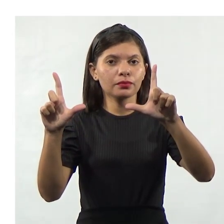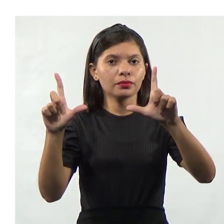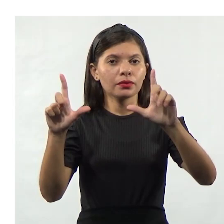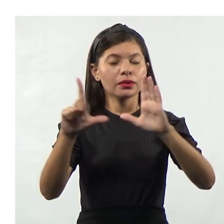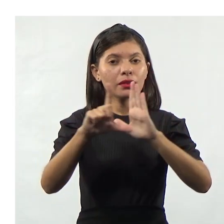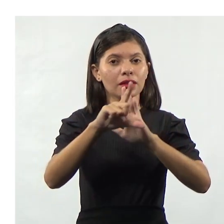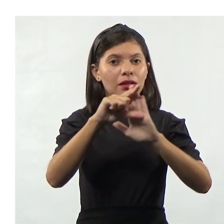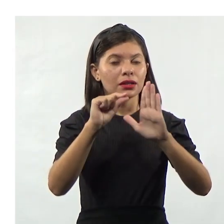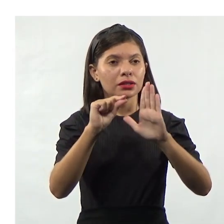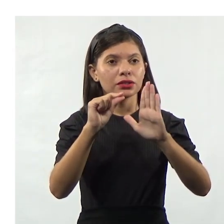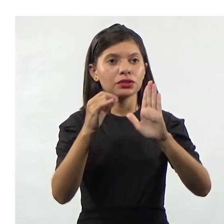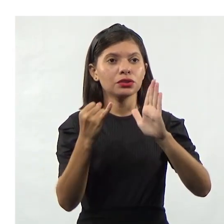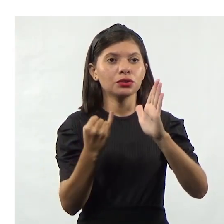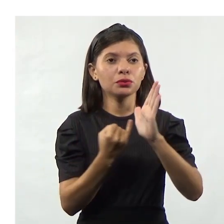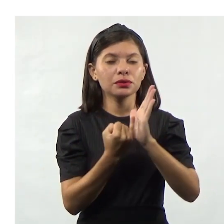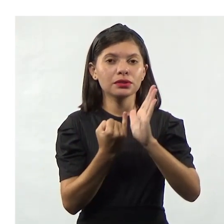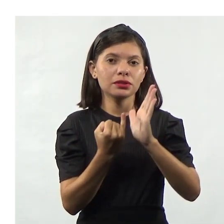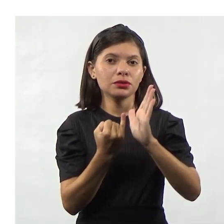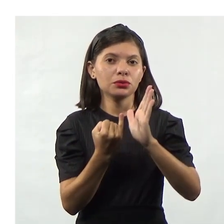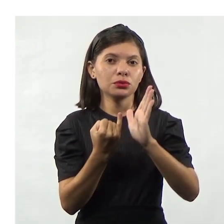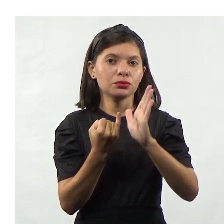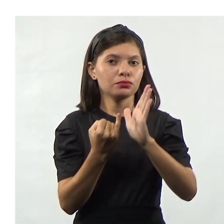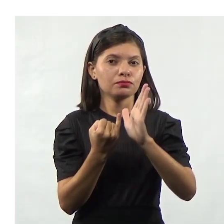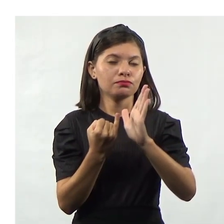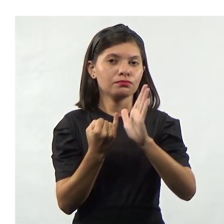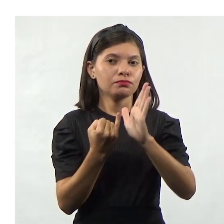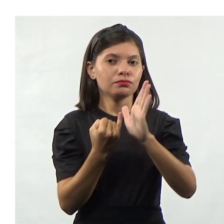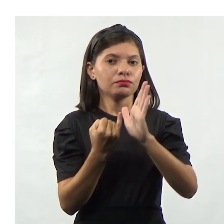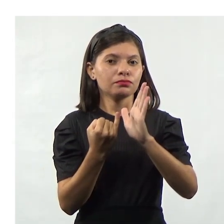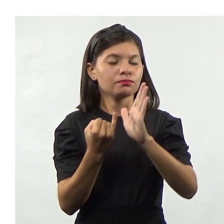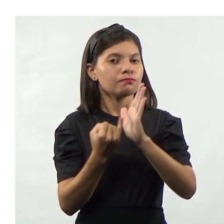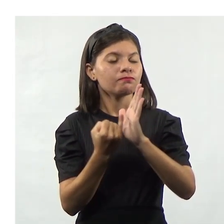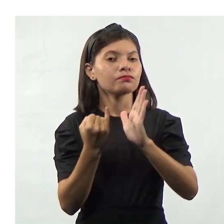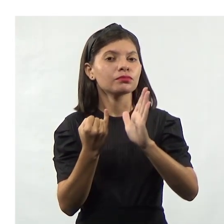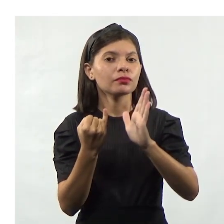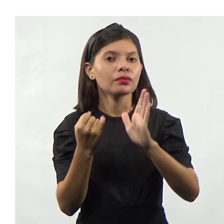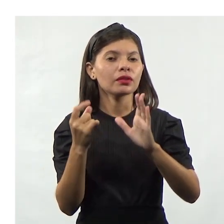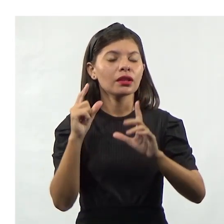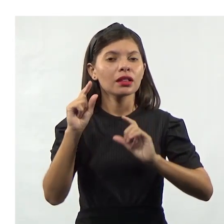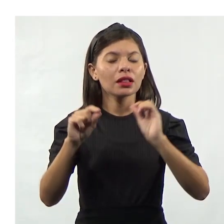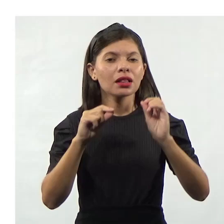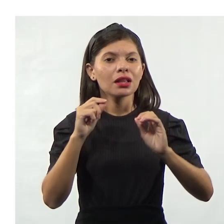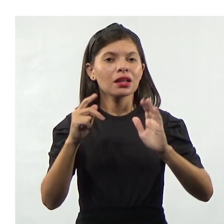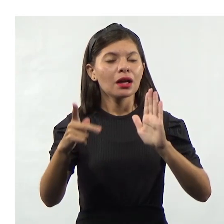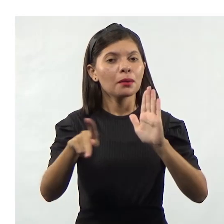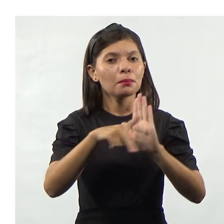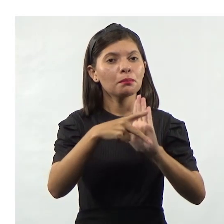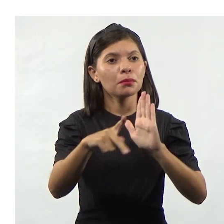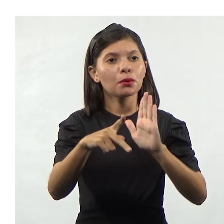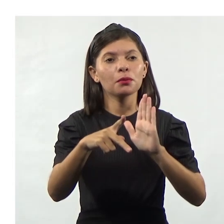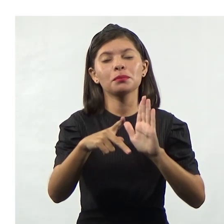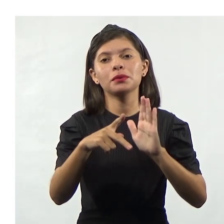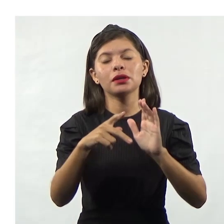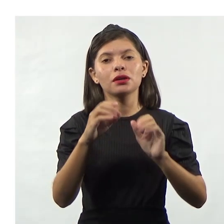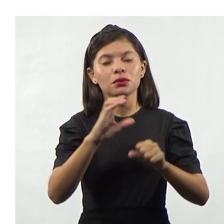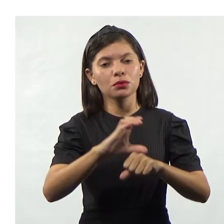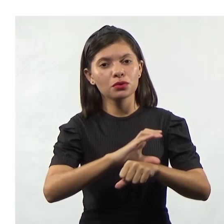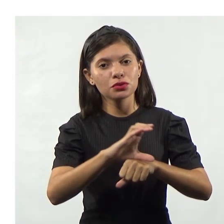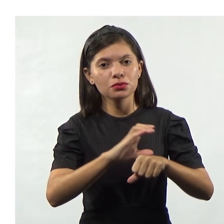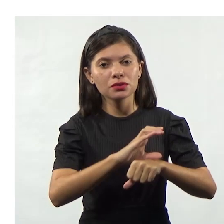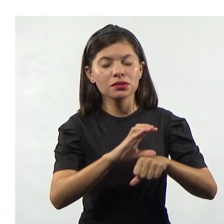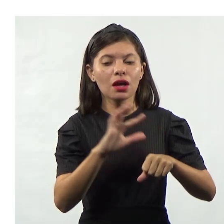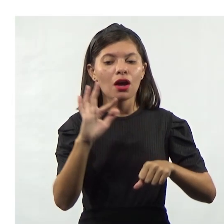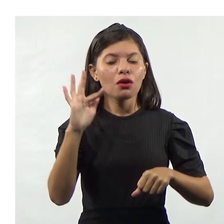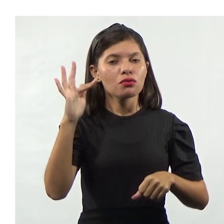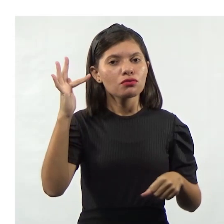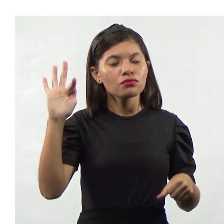slide, 37, inciso 21 da CF. Então, a própria Constituição Federal fala,